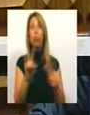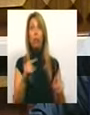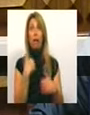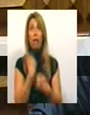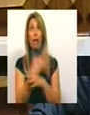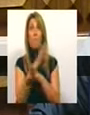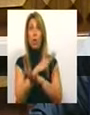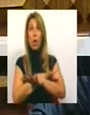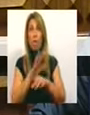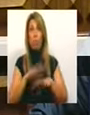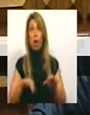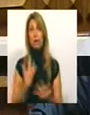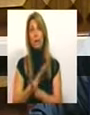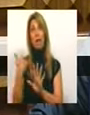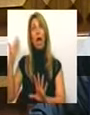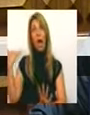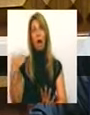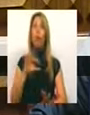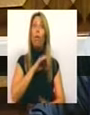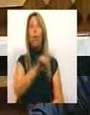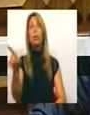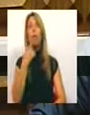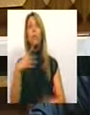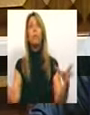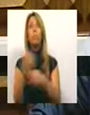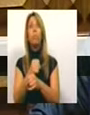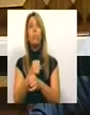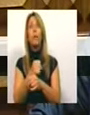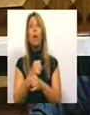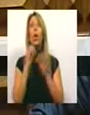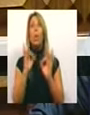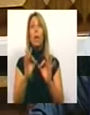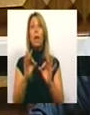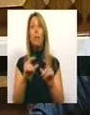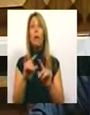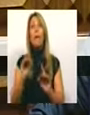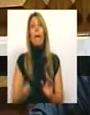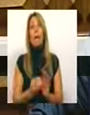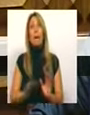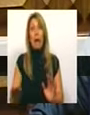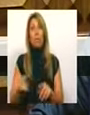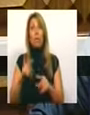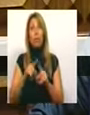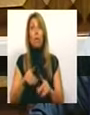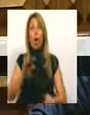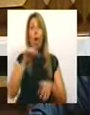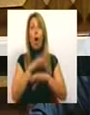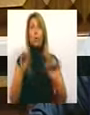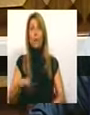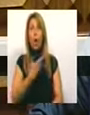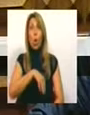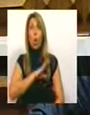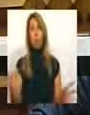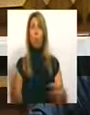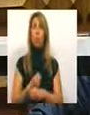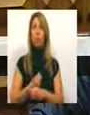incêndios, os senhores decidiram extinguir a unidade de cuidados pediátricos do Centro Hospitalar de Coimbra, o que achamos de facto inacreditável. Uma